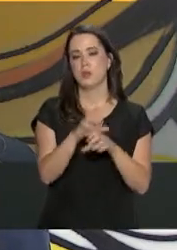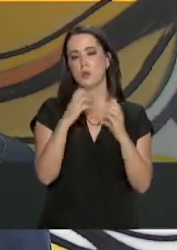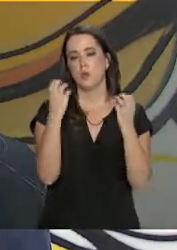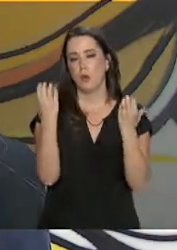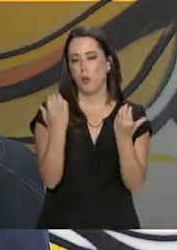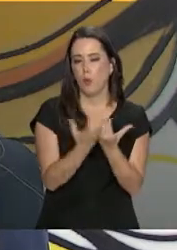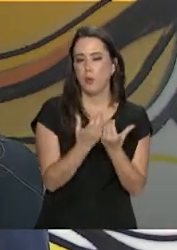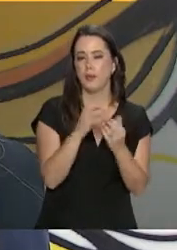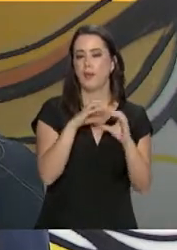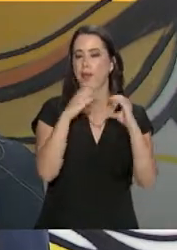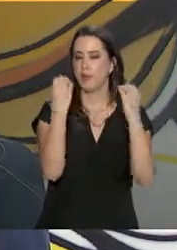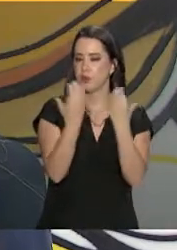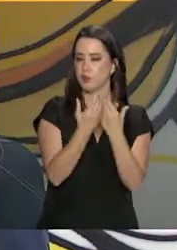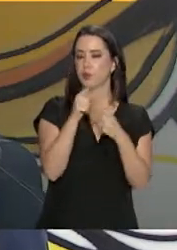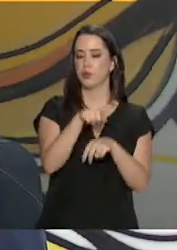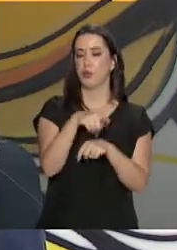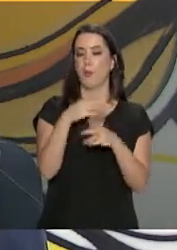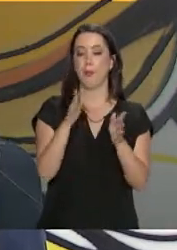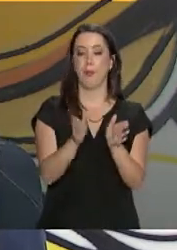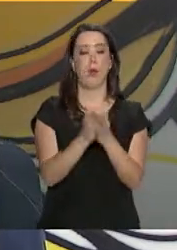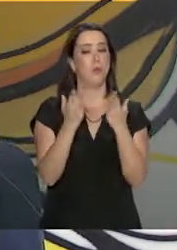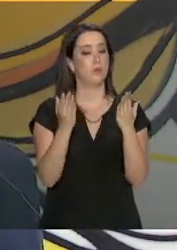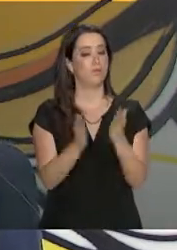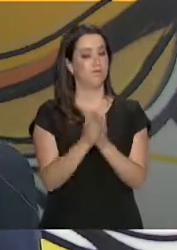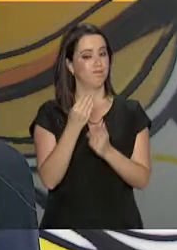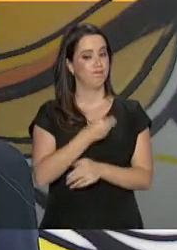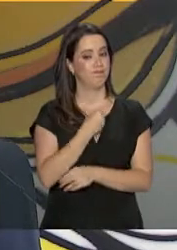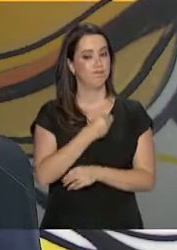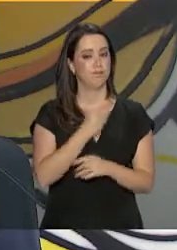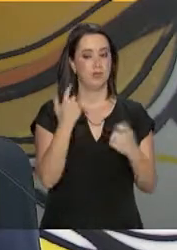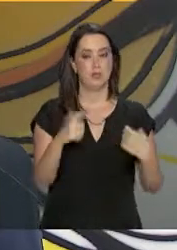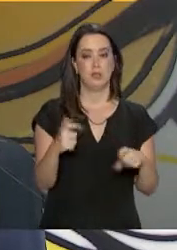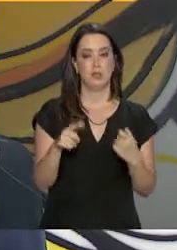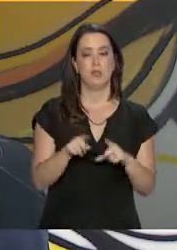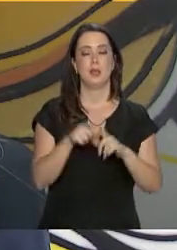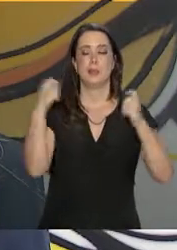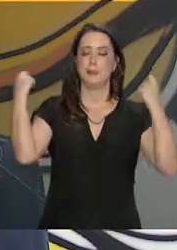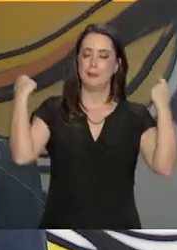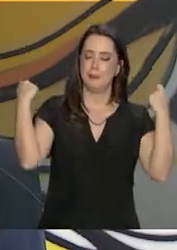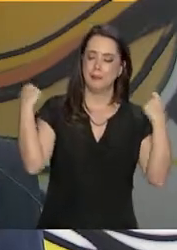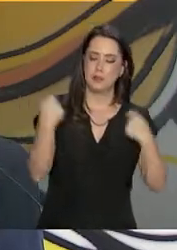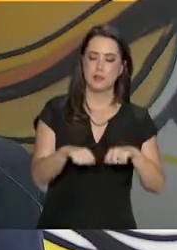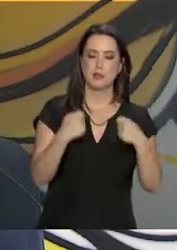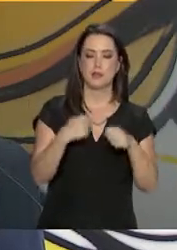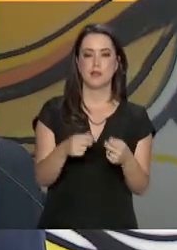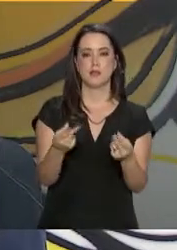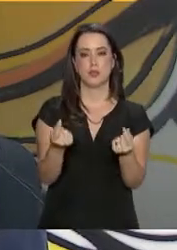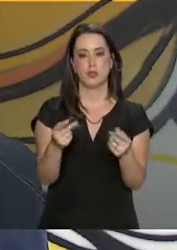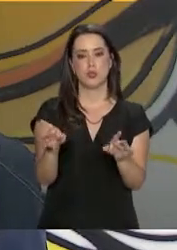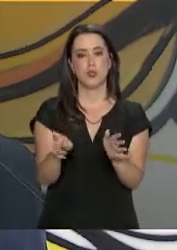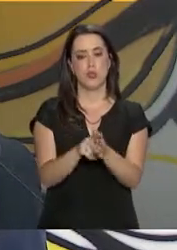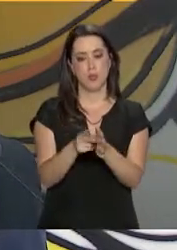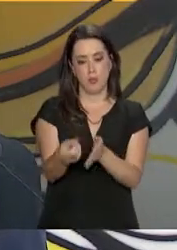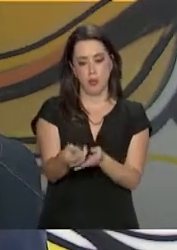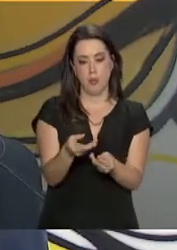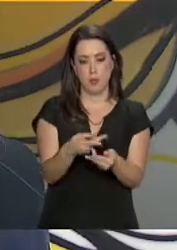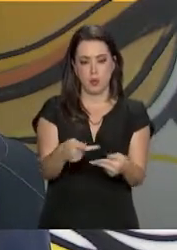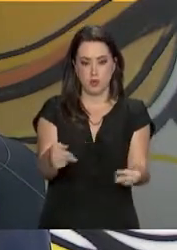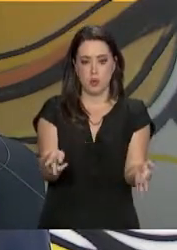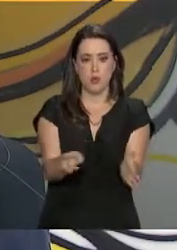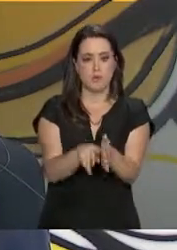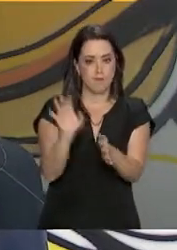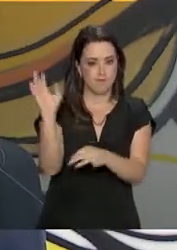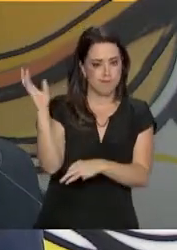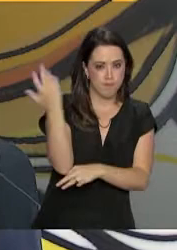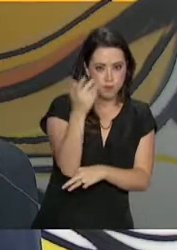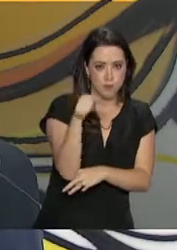populações geralmente pobres que vivem nessas áreas e dependem desses recursos naturais, e você tem um processo